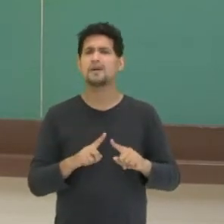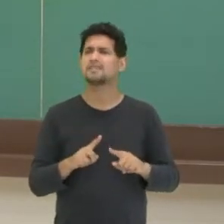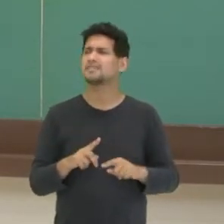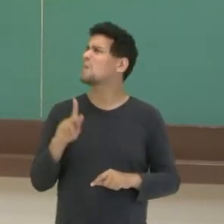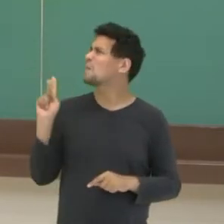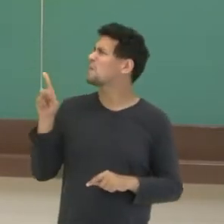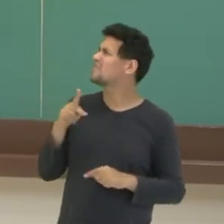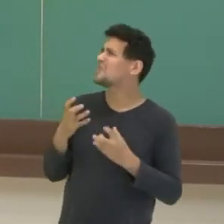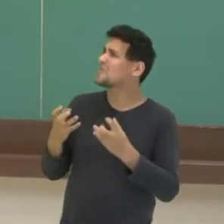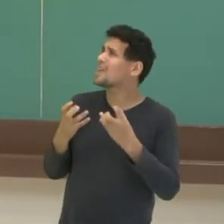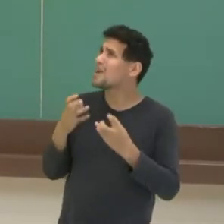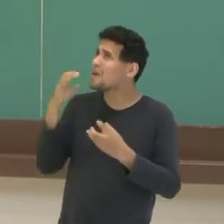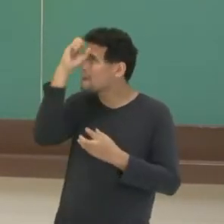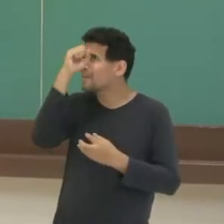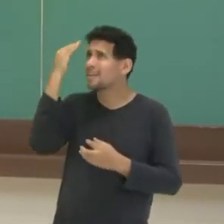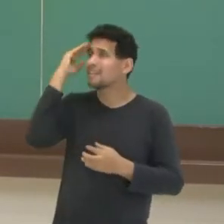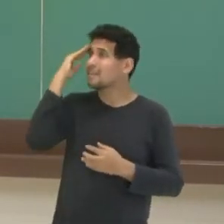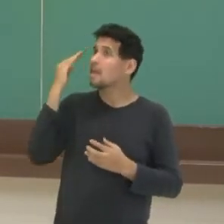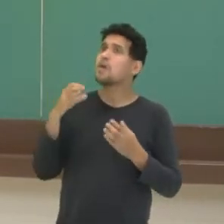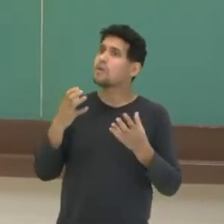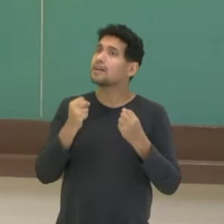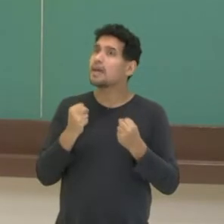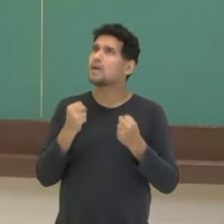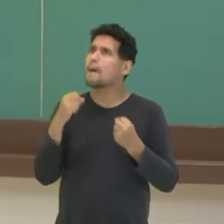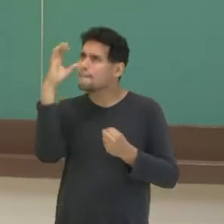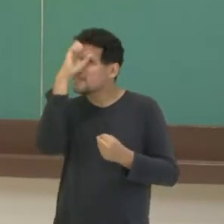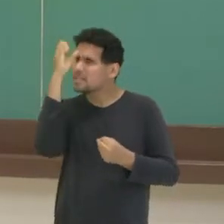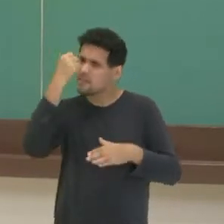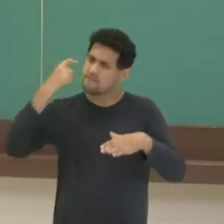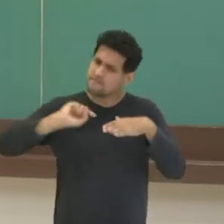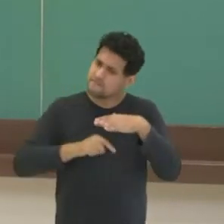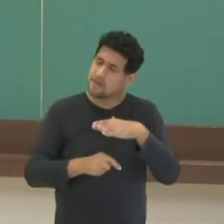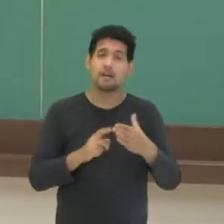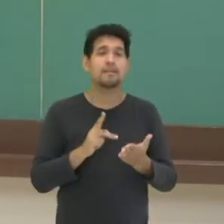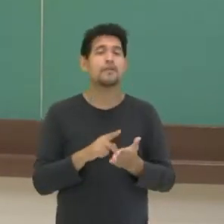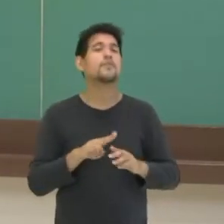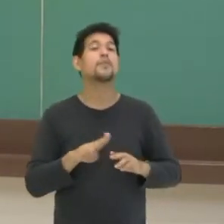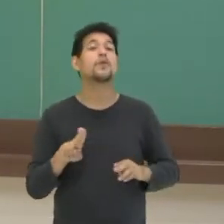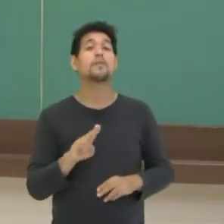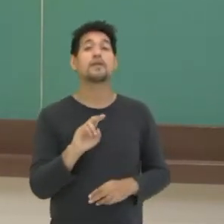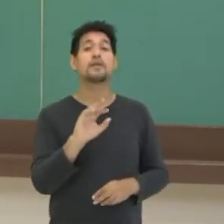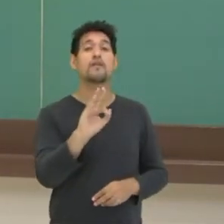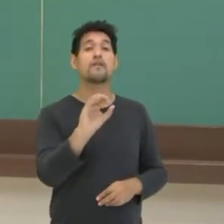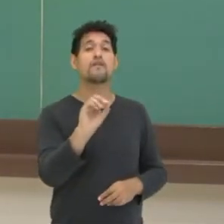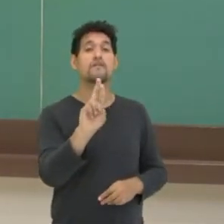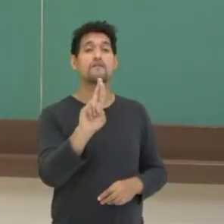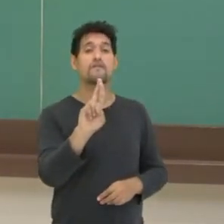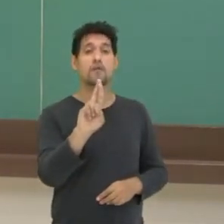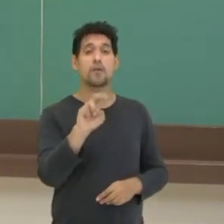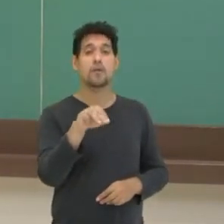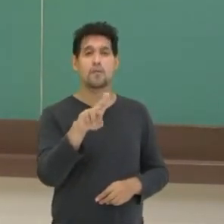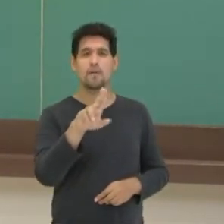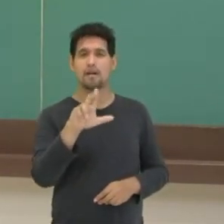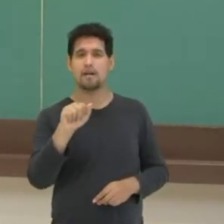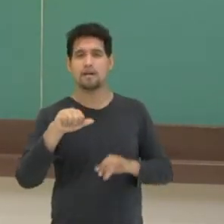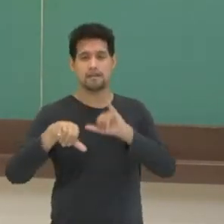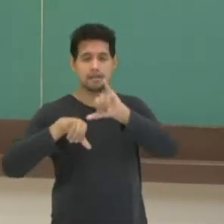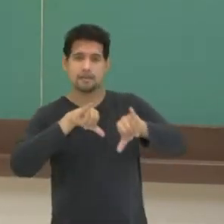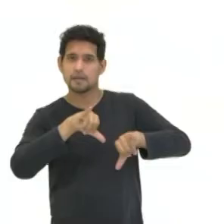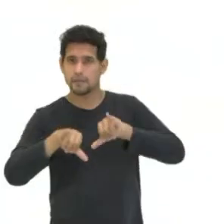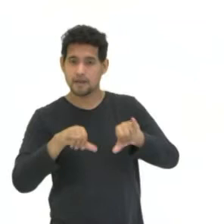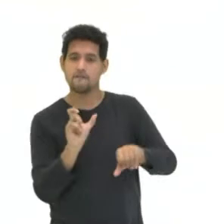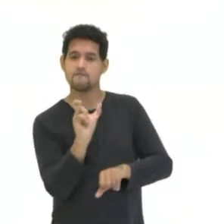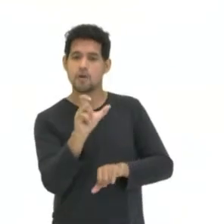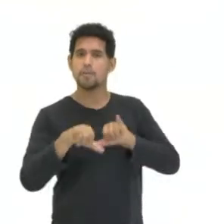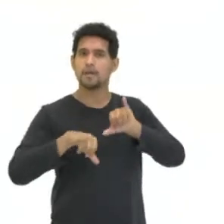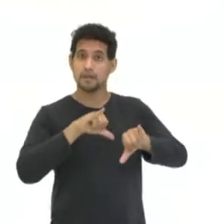Professor, eu quero entender, professor, eu quero saber o que é isso. Isso chama-se fórmulas químicas. Essa primeira é denominada de